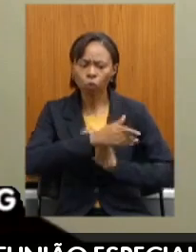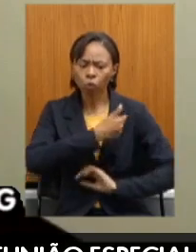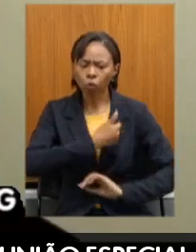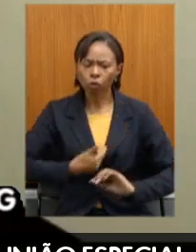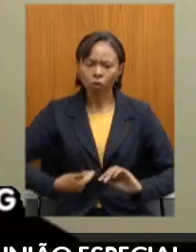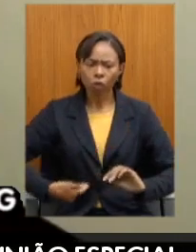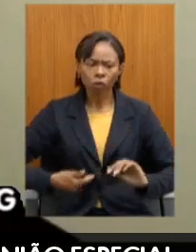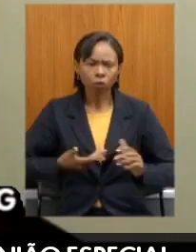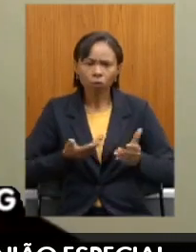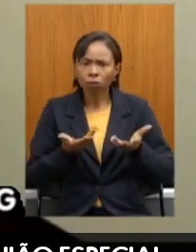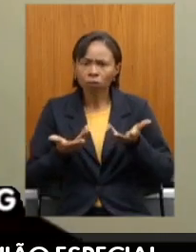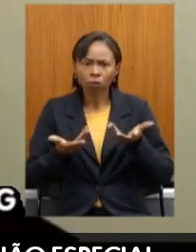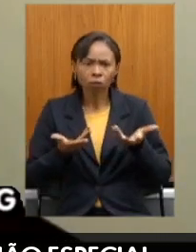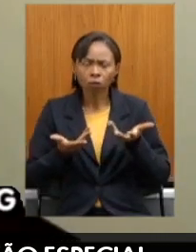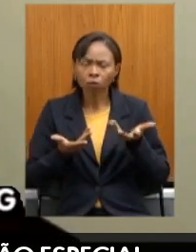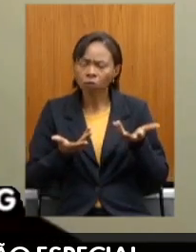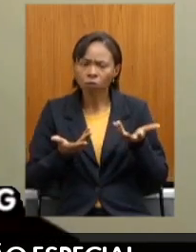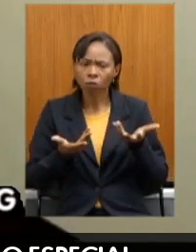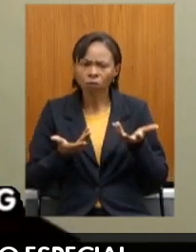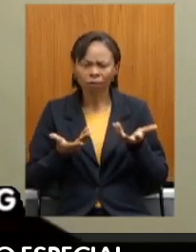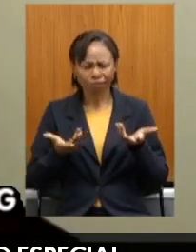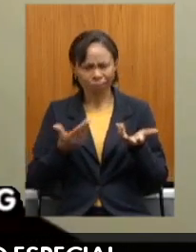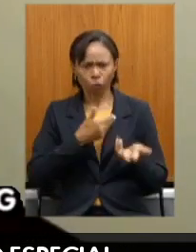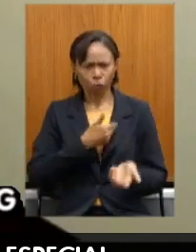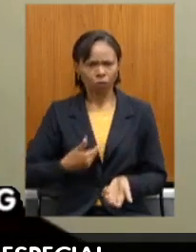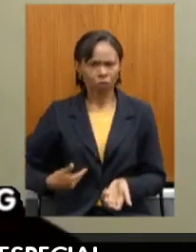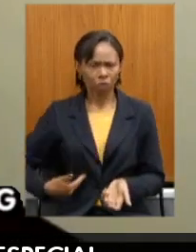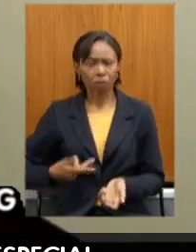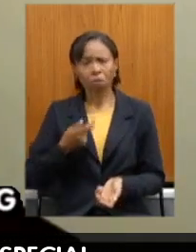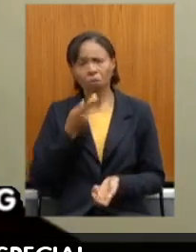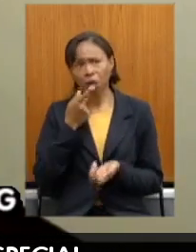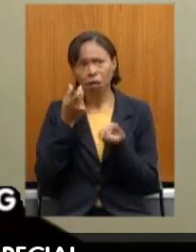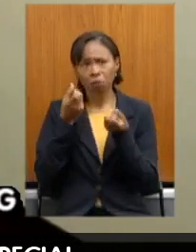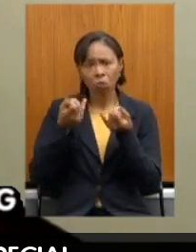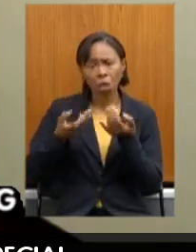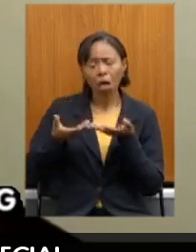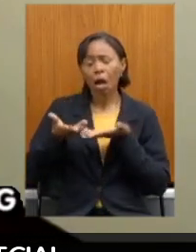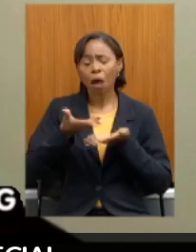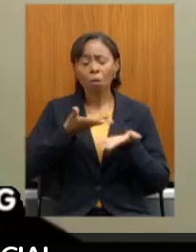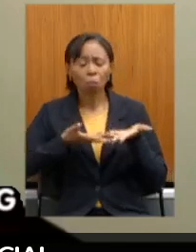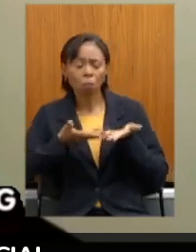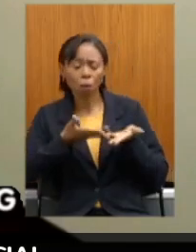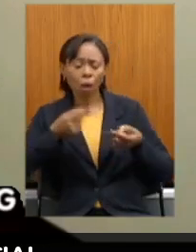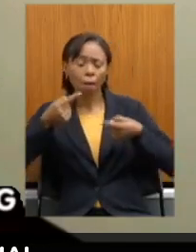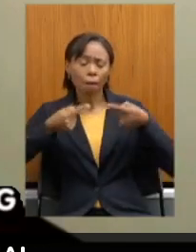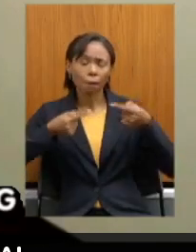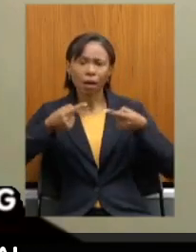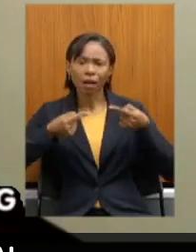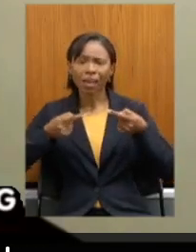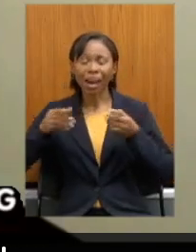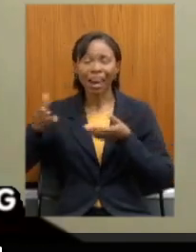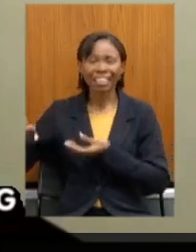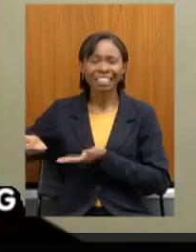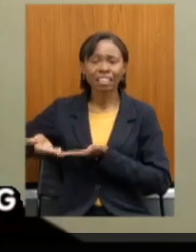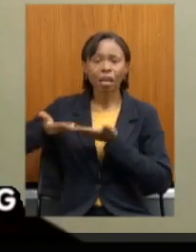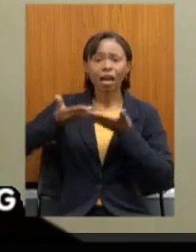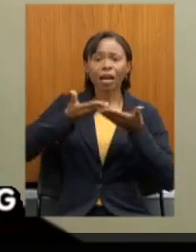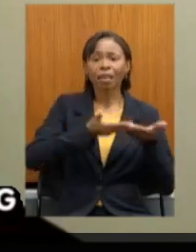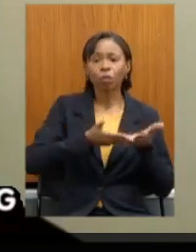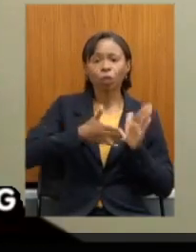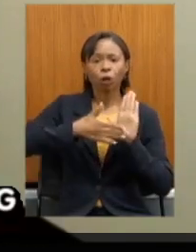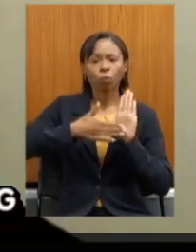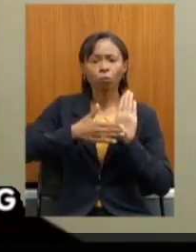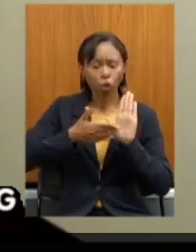O governo fala em diálogo, mas encaminha uma proposta que mexe com a vida e o futuro de